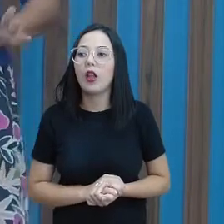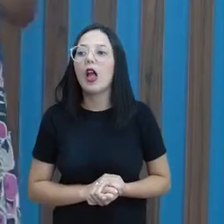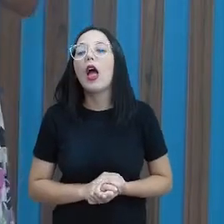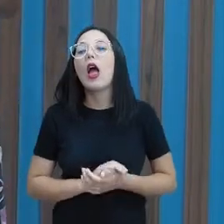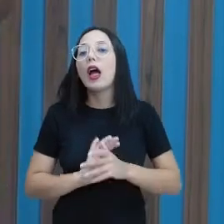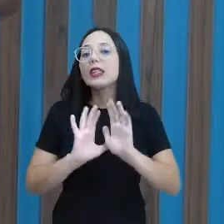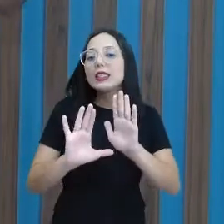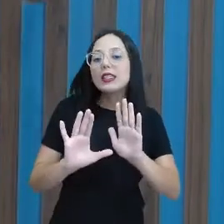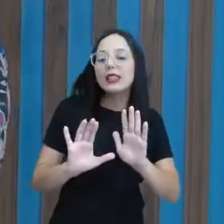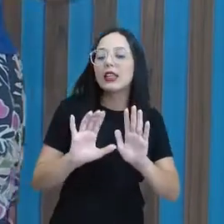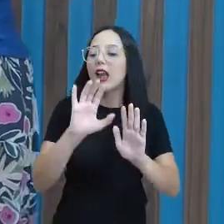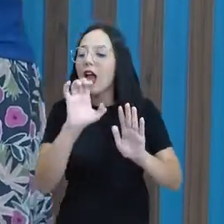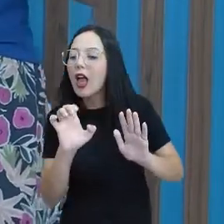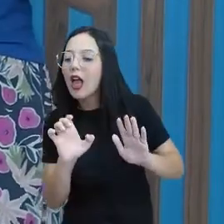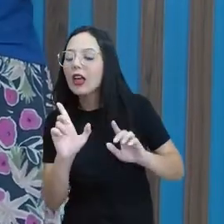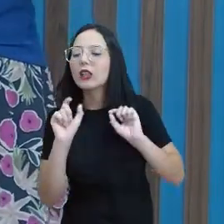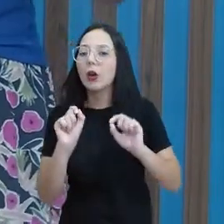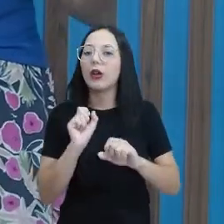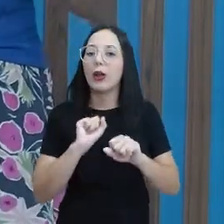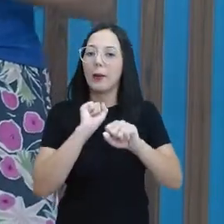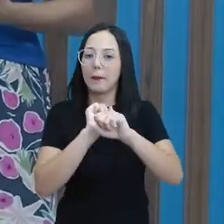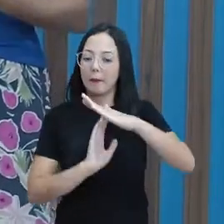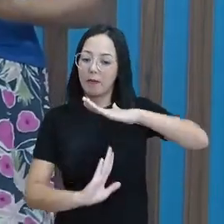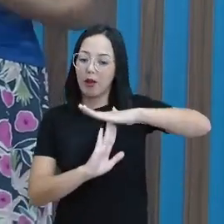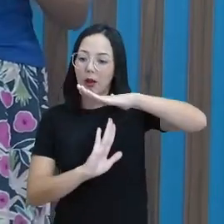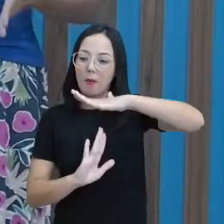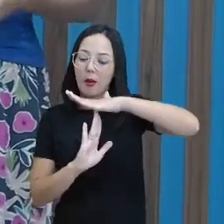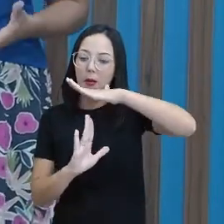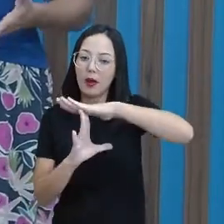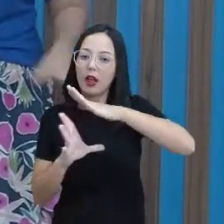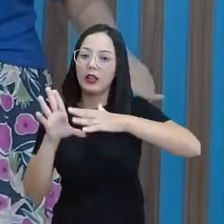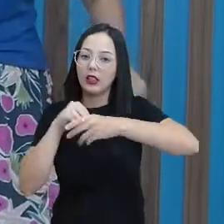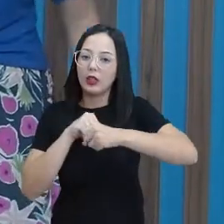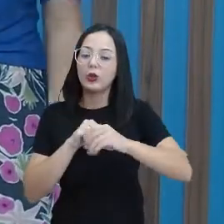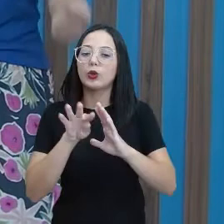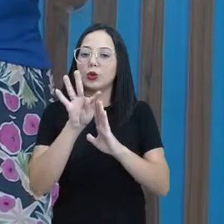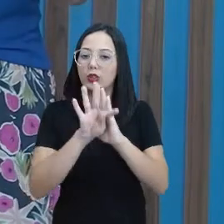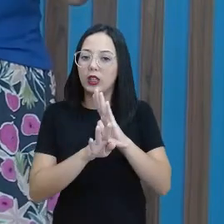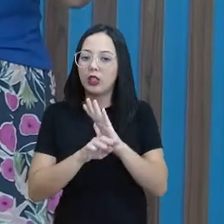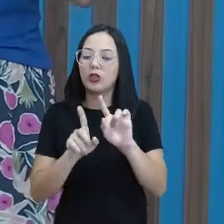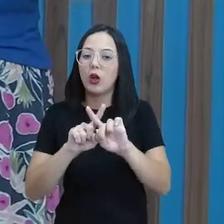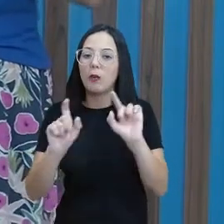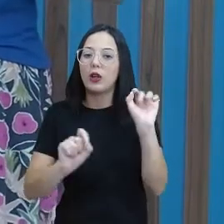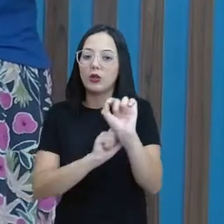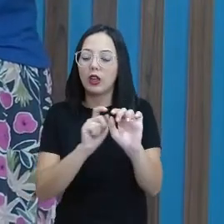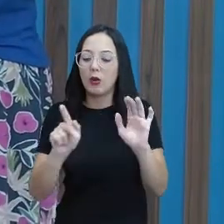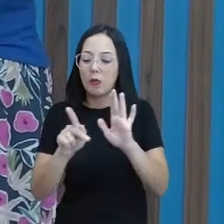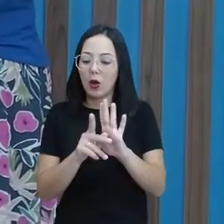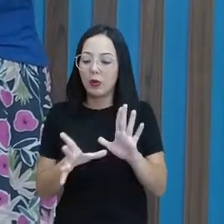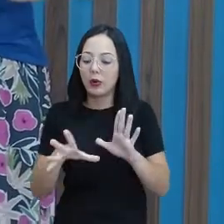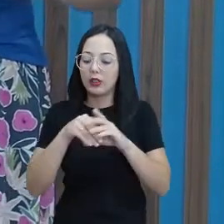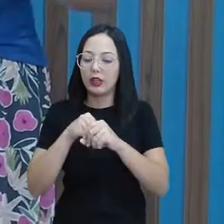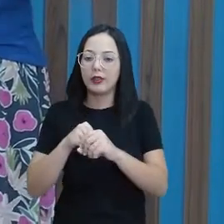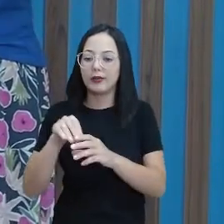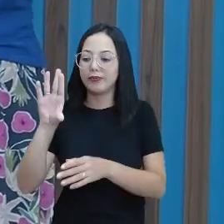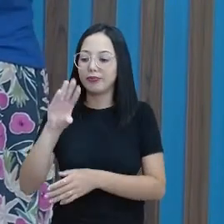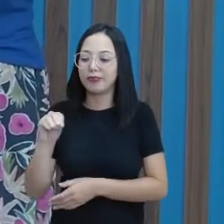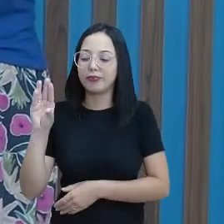assim, sabe? Então, são marcas enunciativas do texto, mas que são oriundos de onde? Da